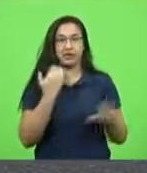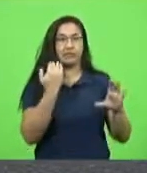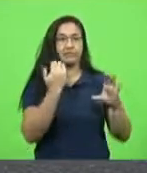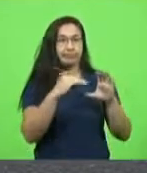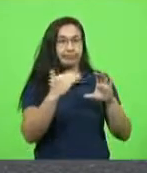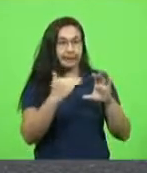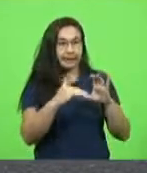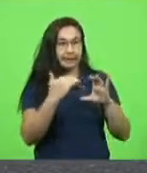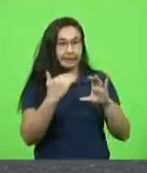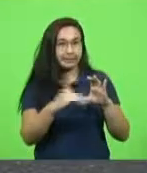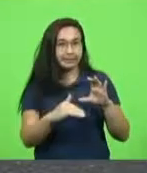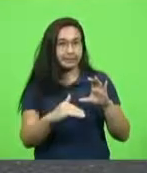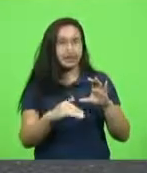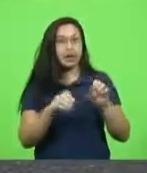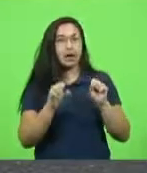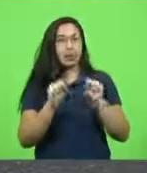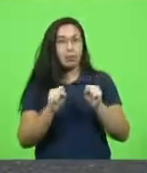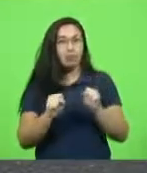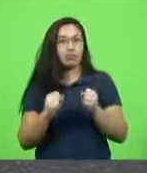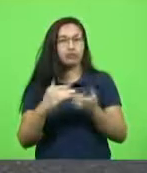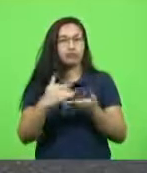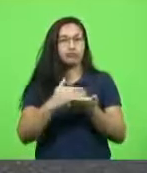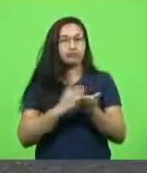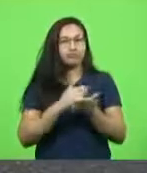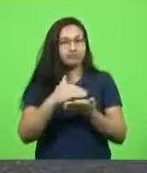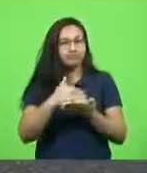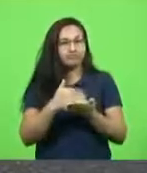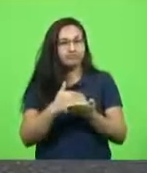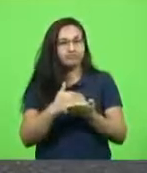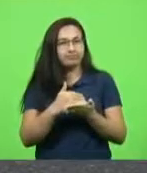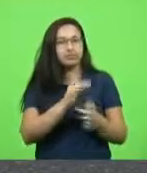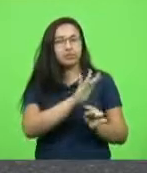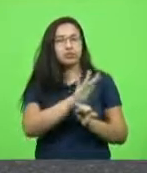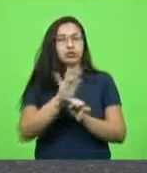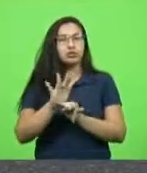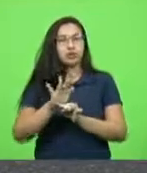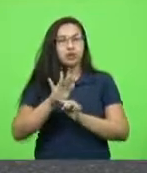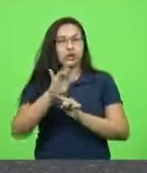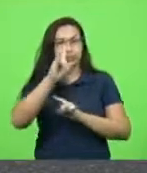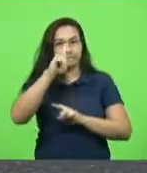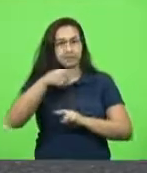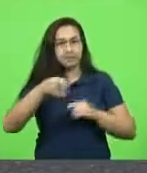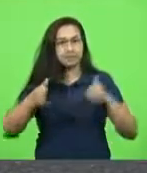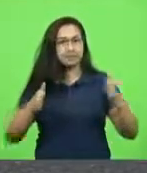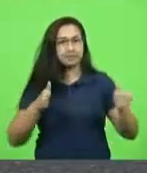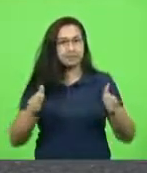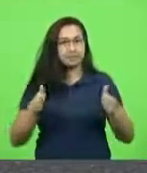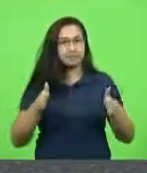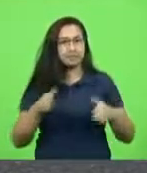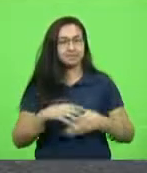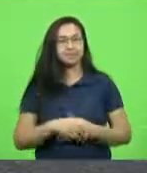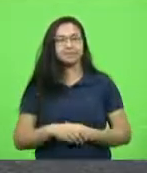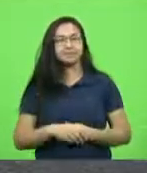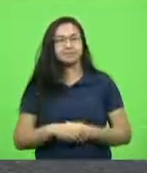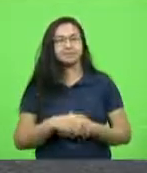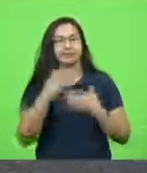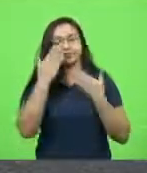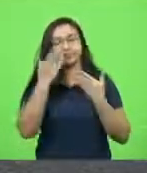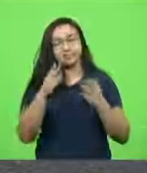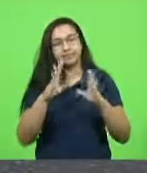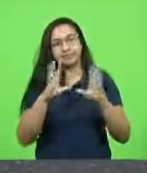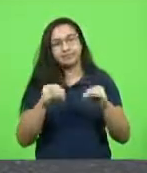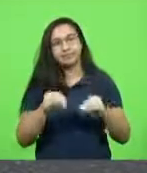de nós podemos dividir os mandatos é eu sinceramente Quero Agradecer isso a todos